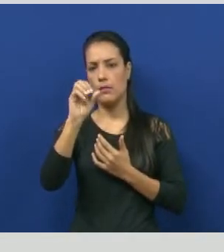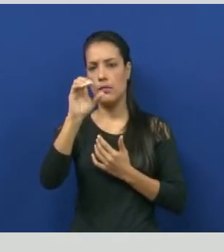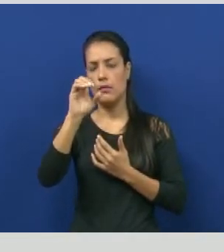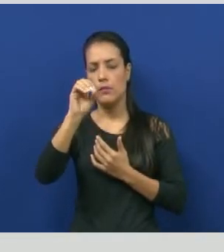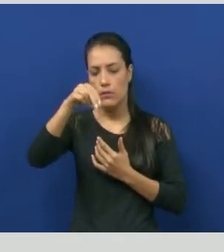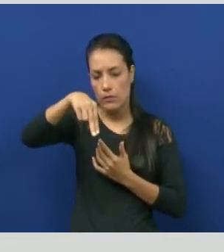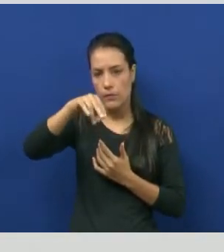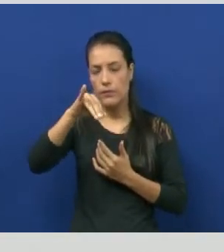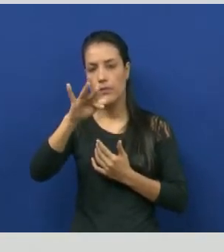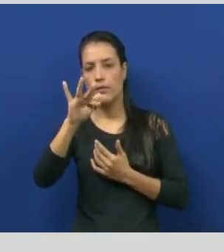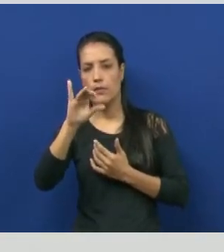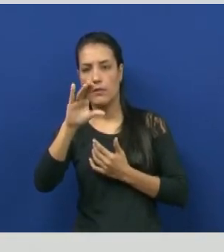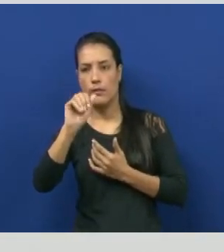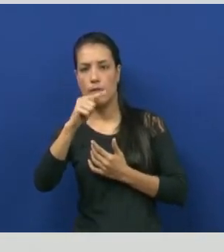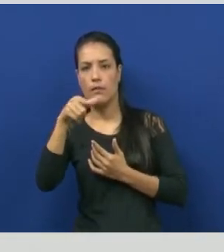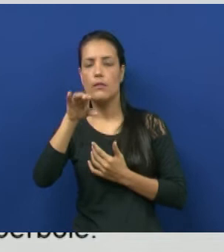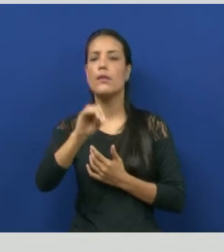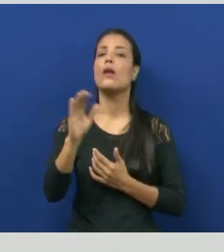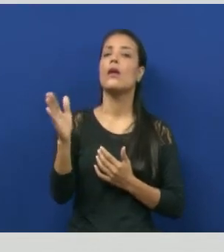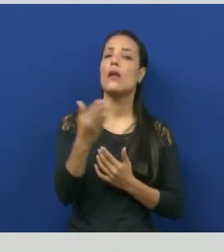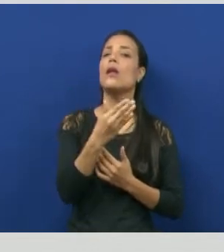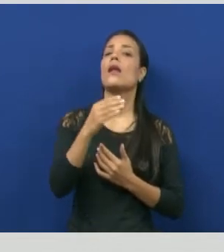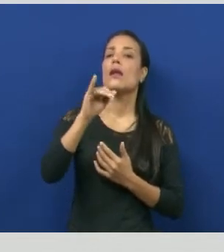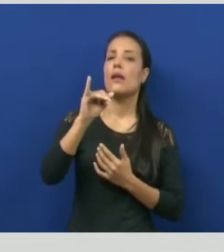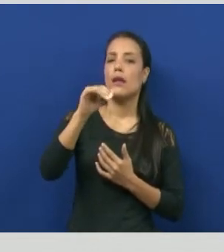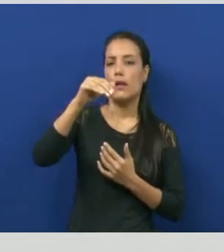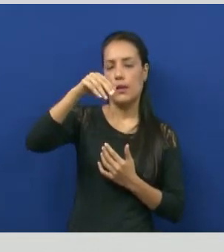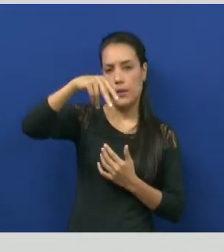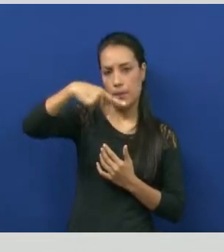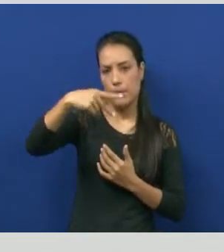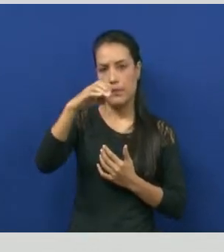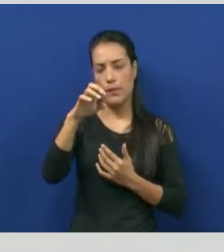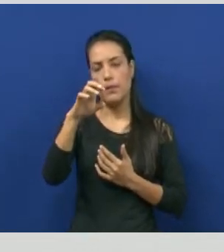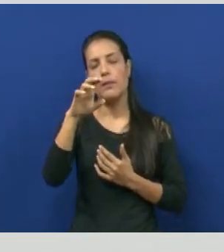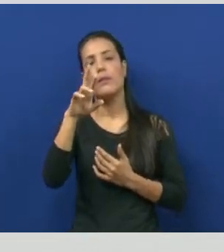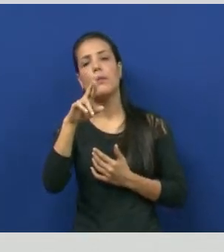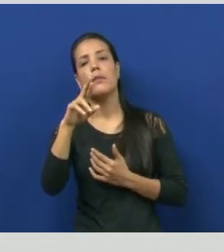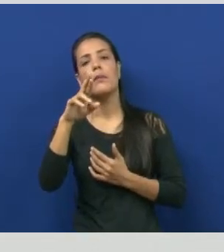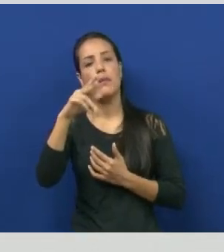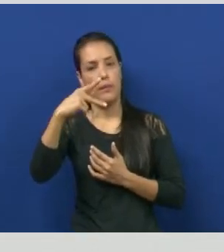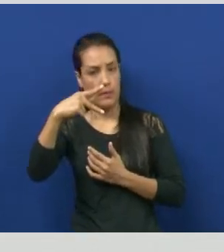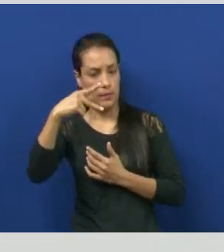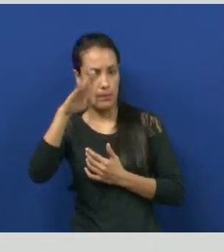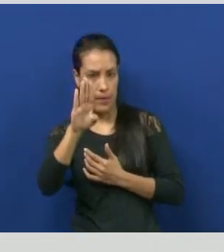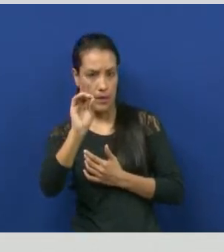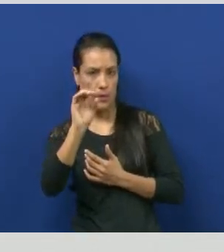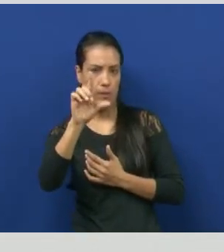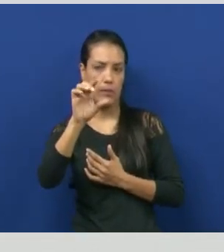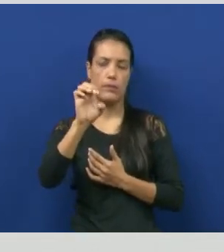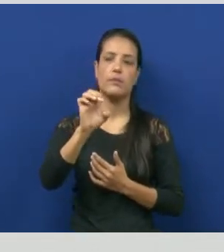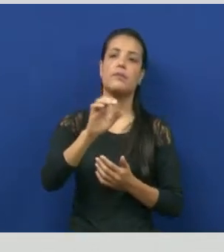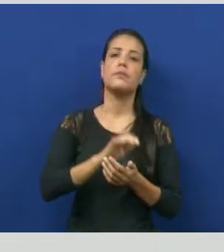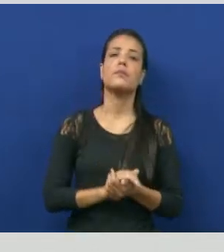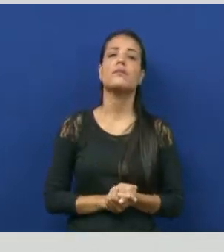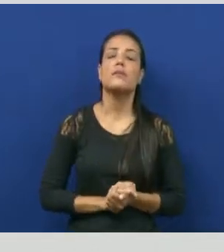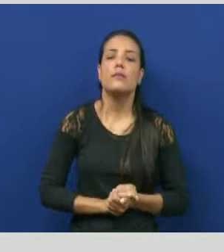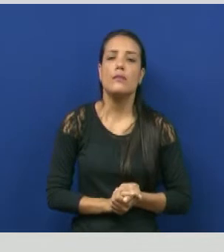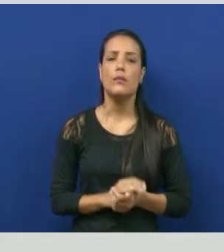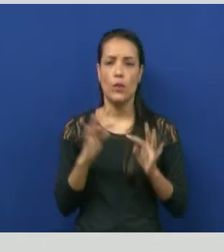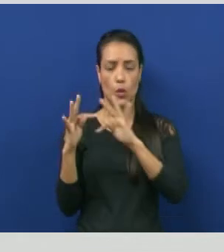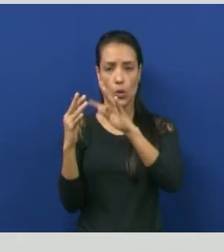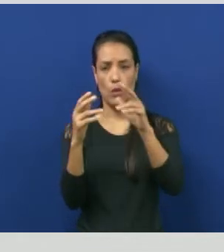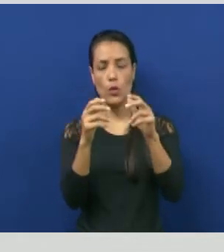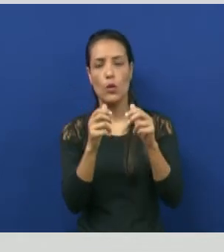Observe esses trechos. Nas vastas e risonhas campinas, nós temos personificação.